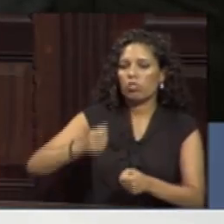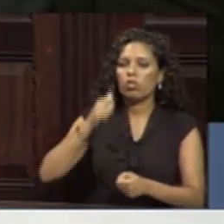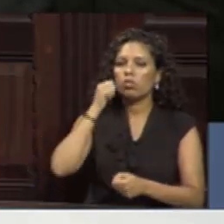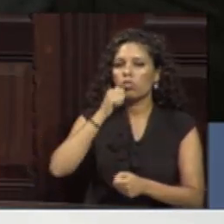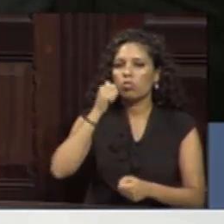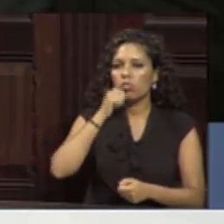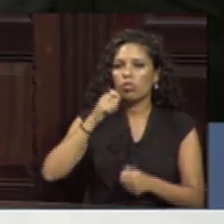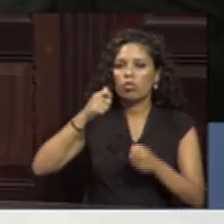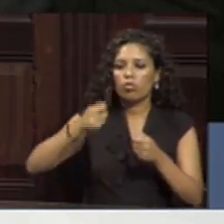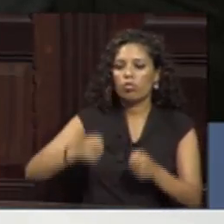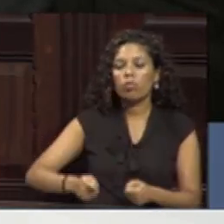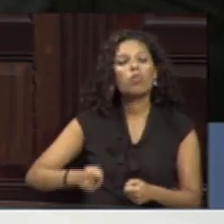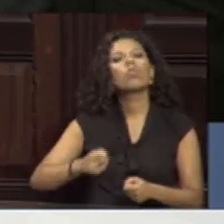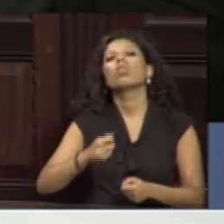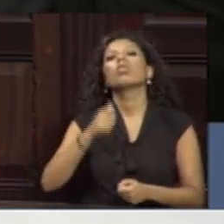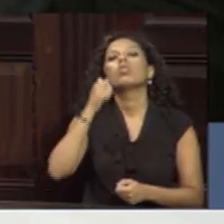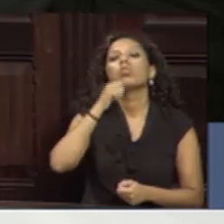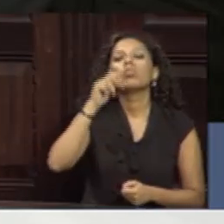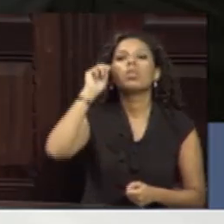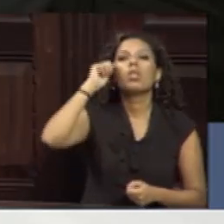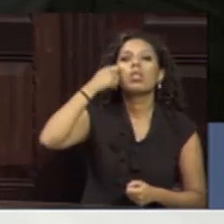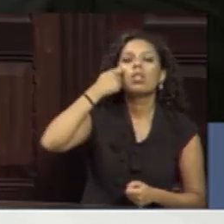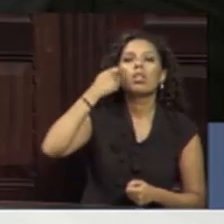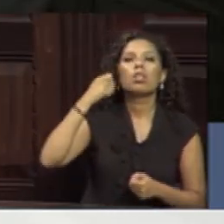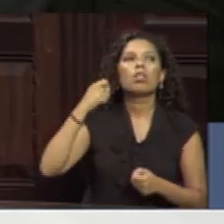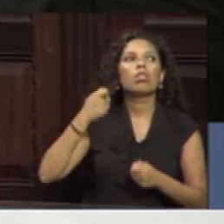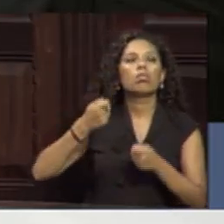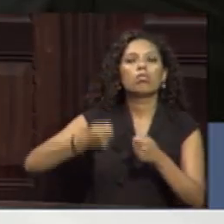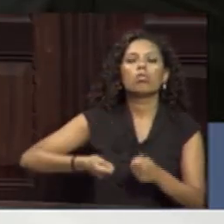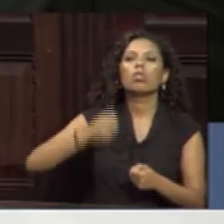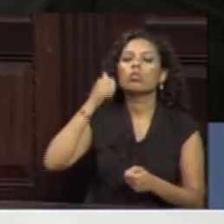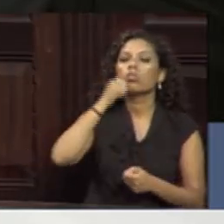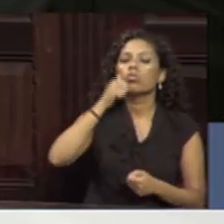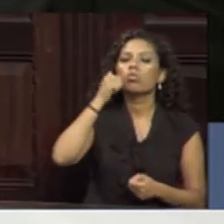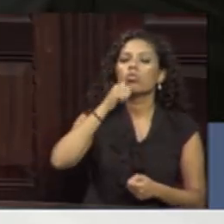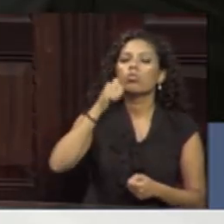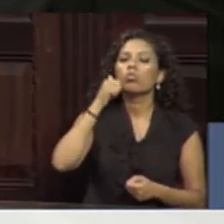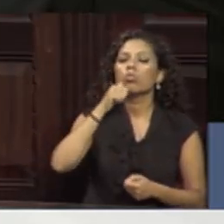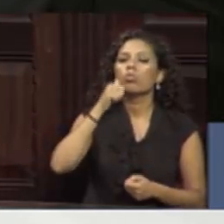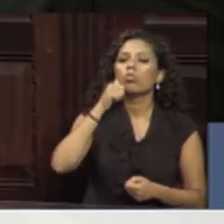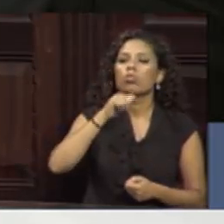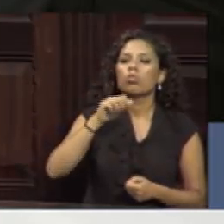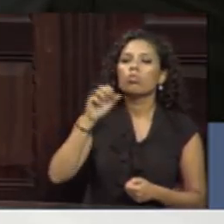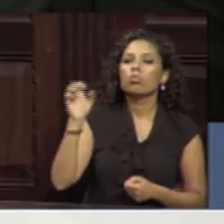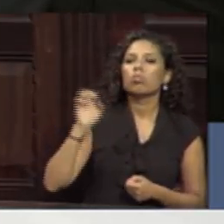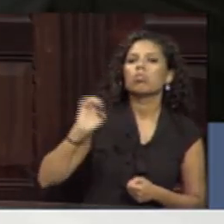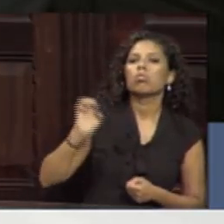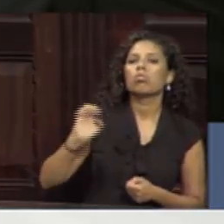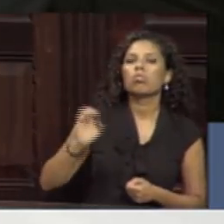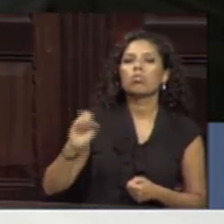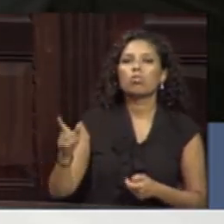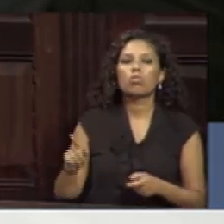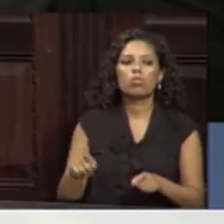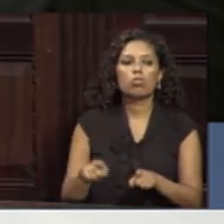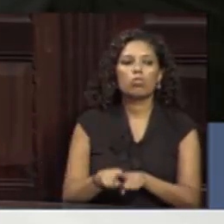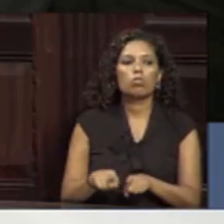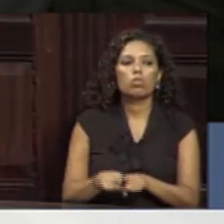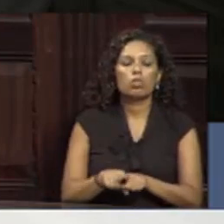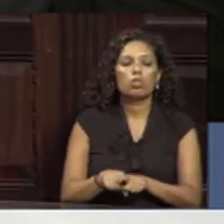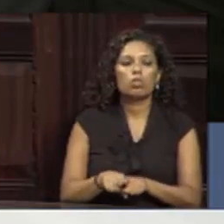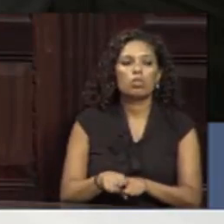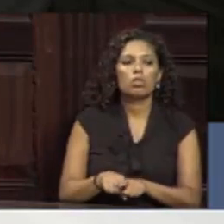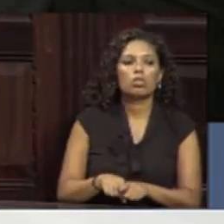questão LGBT e das camadas mais populares. O que aconteceu com a Marielle, não há